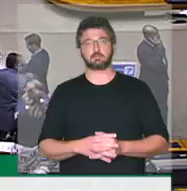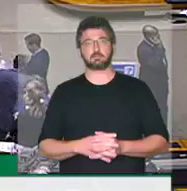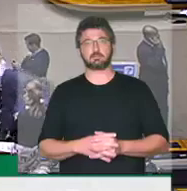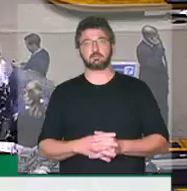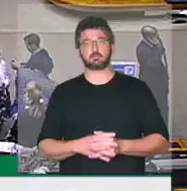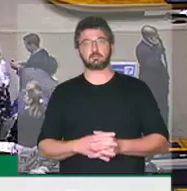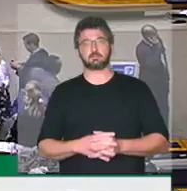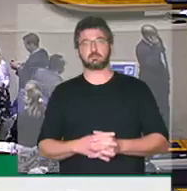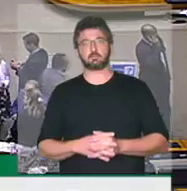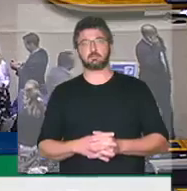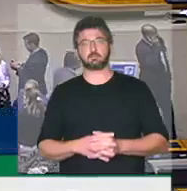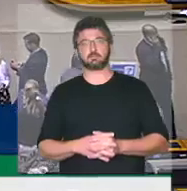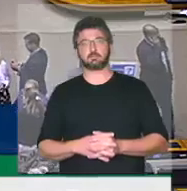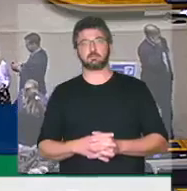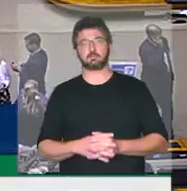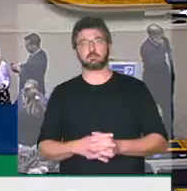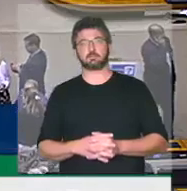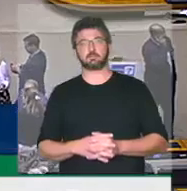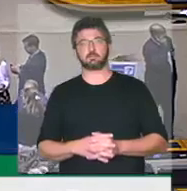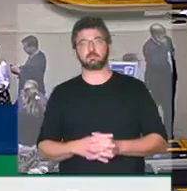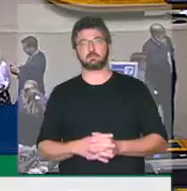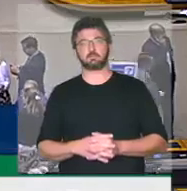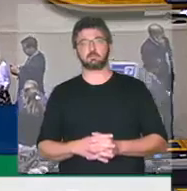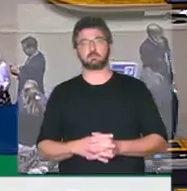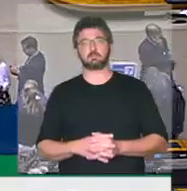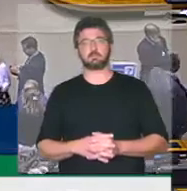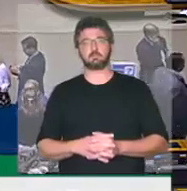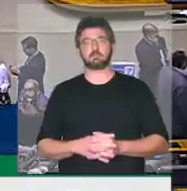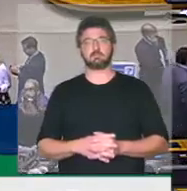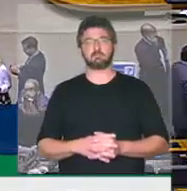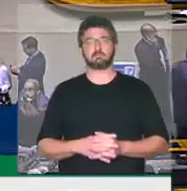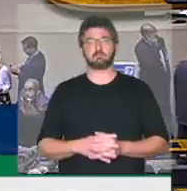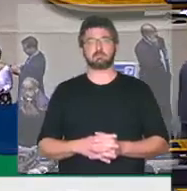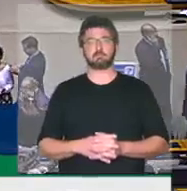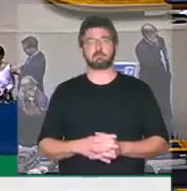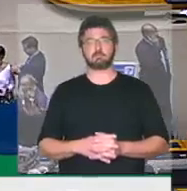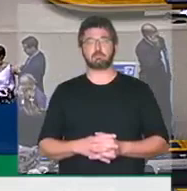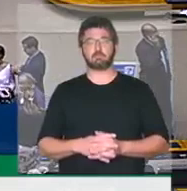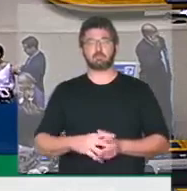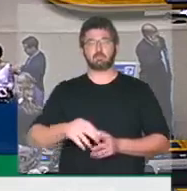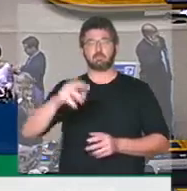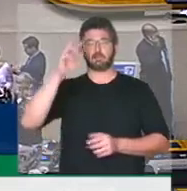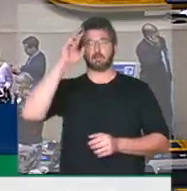já votaram neste veto parcial número 52.